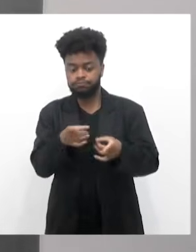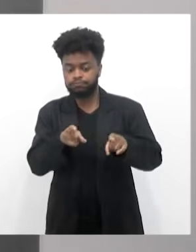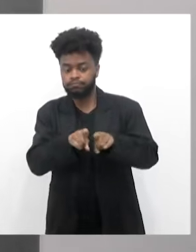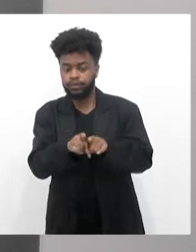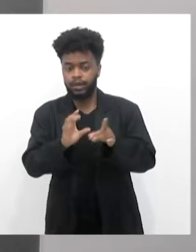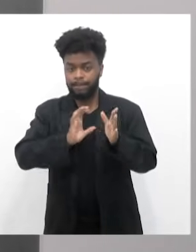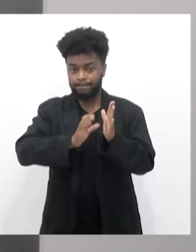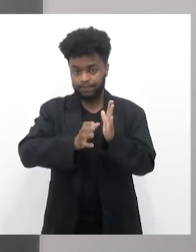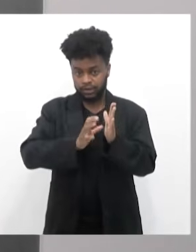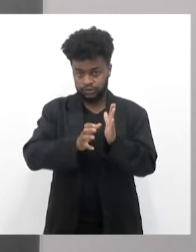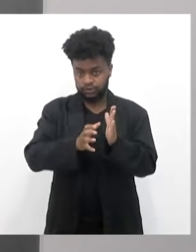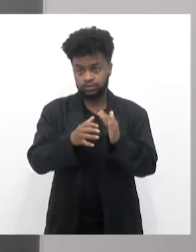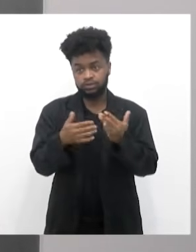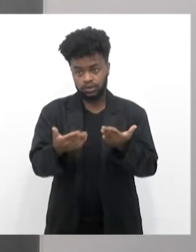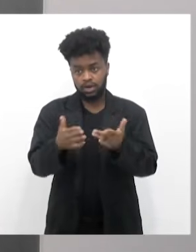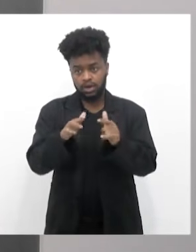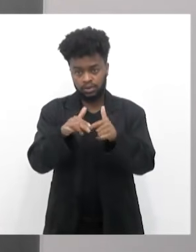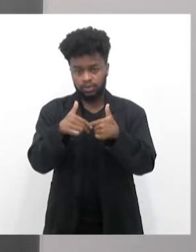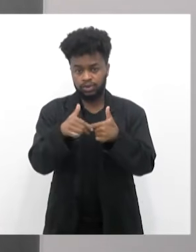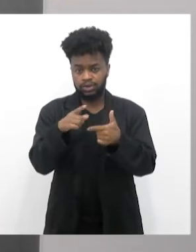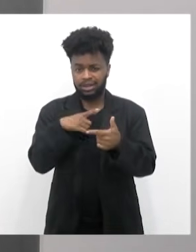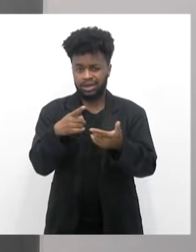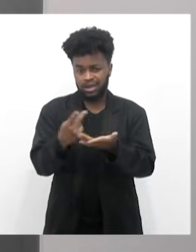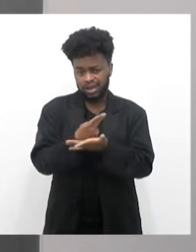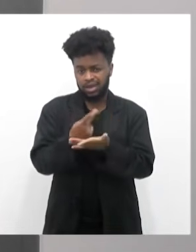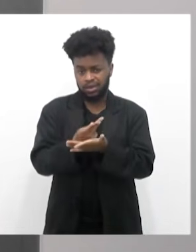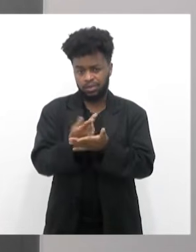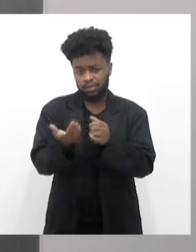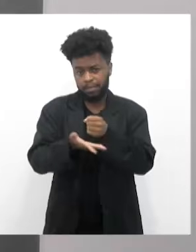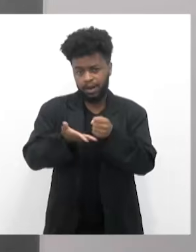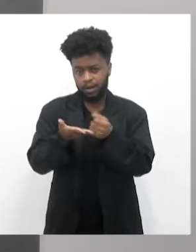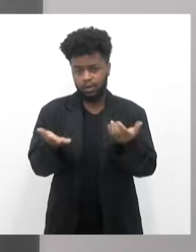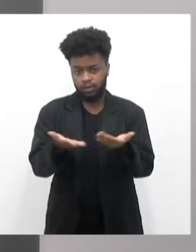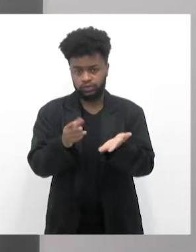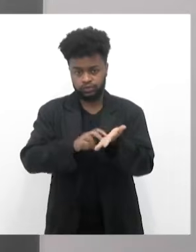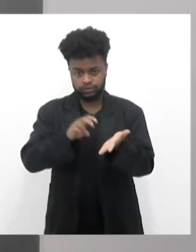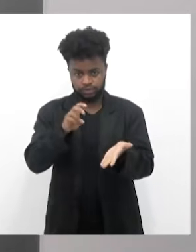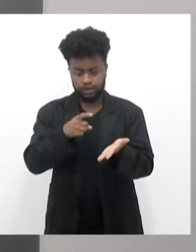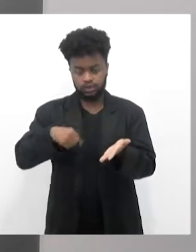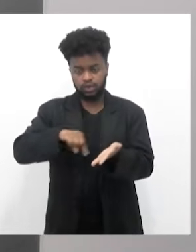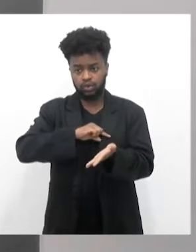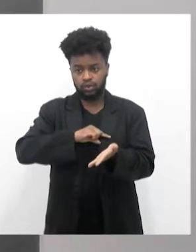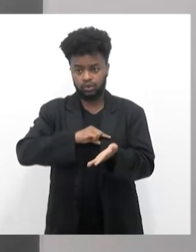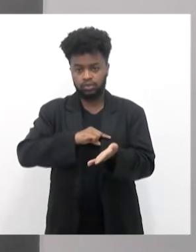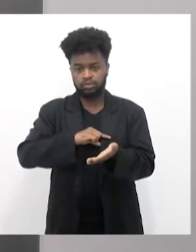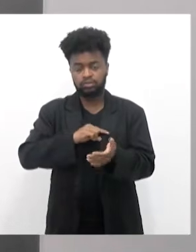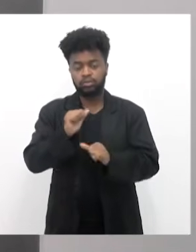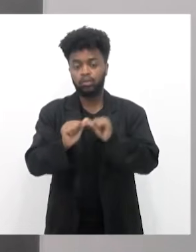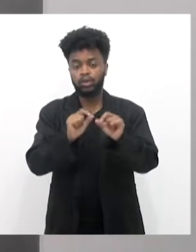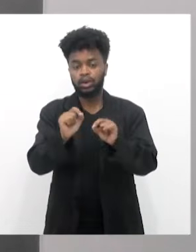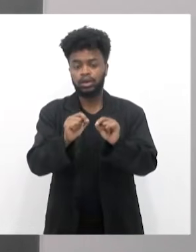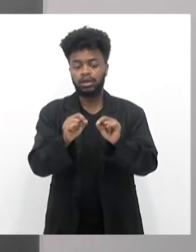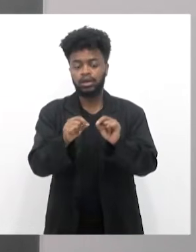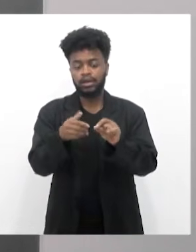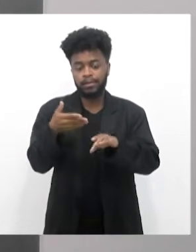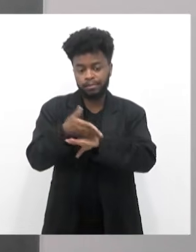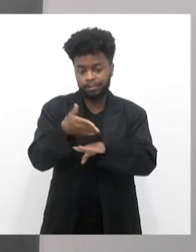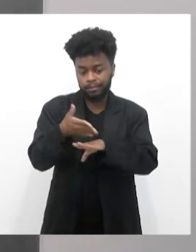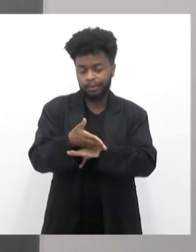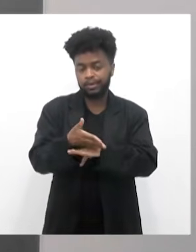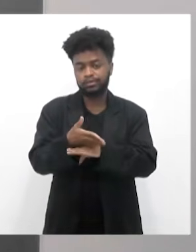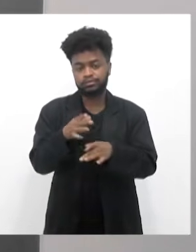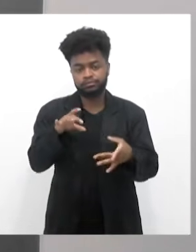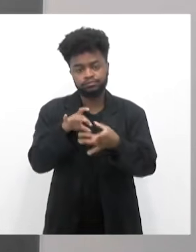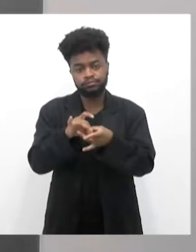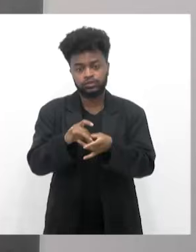de partido, e foi esse o erro material hoje pela manhã, que partido regularmente inscrito